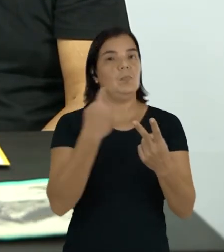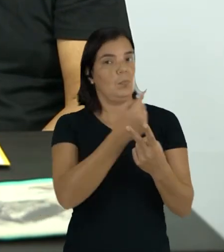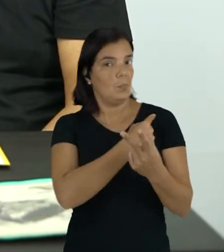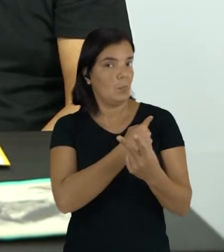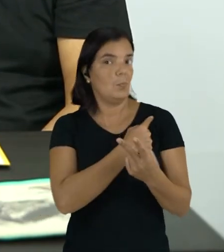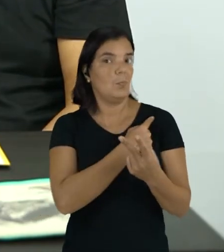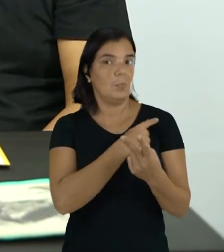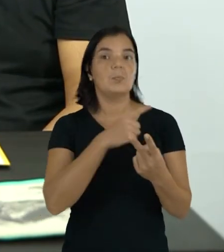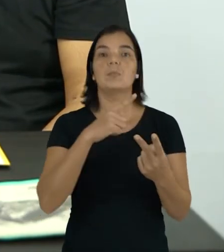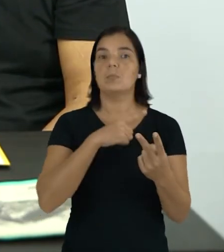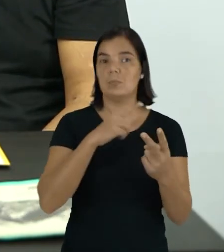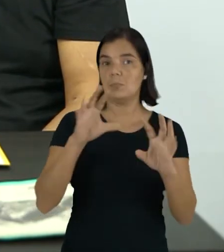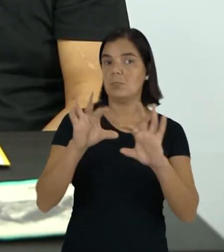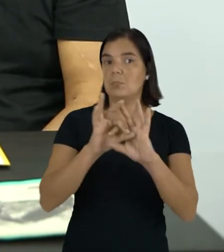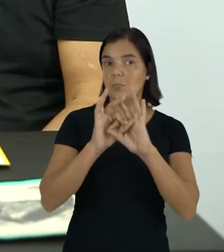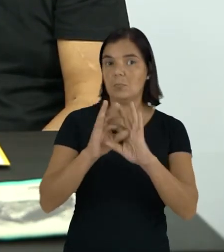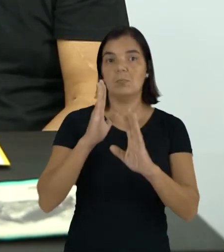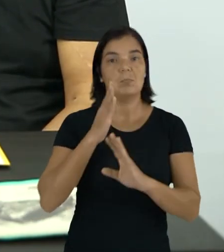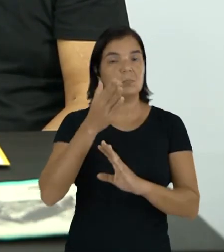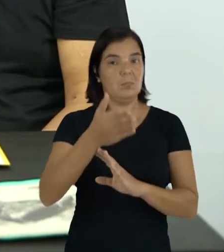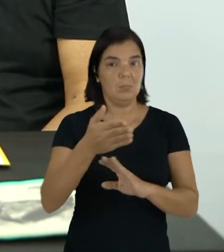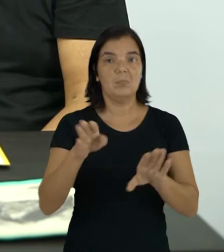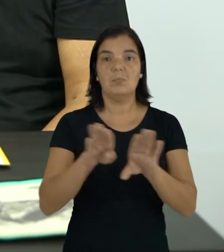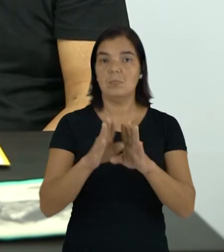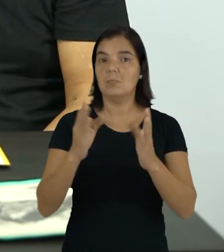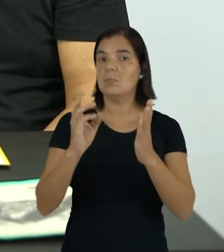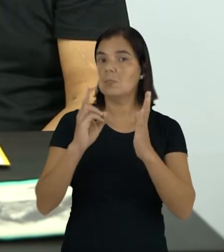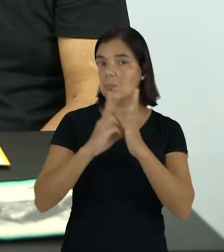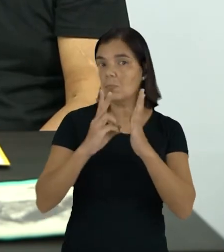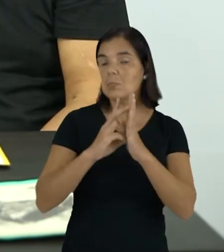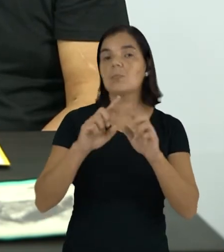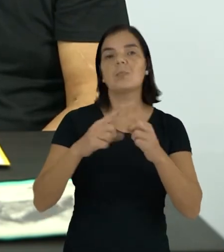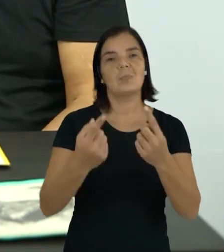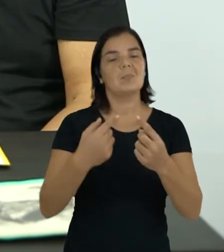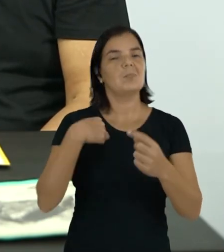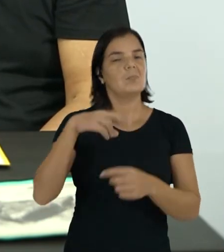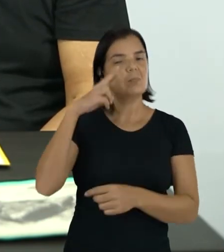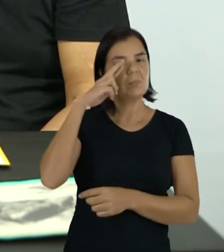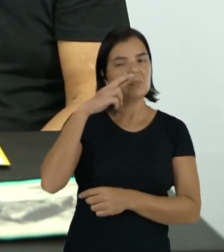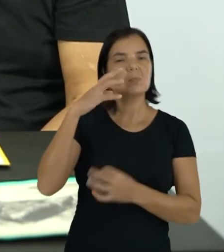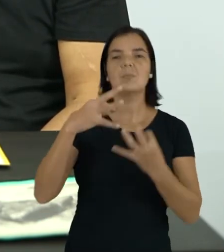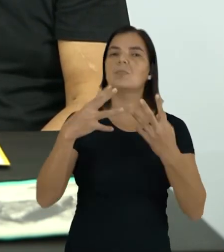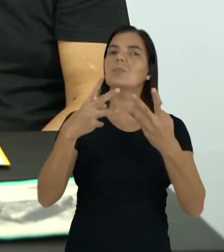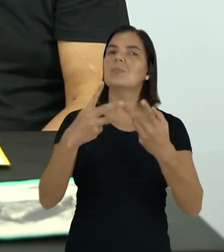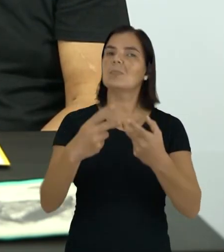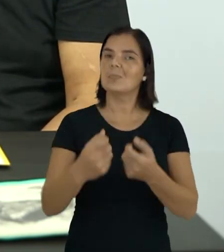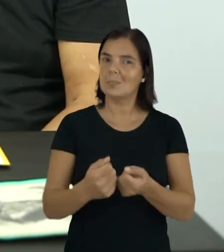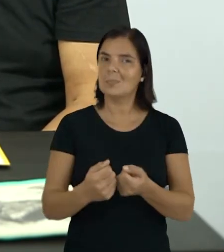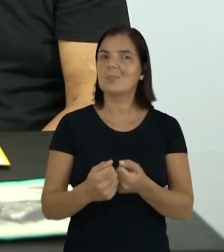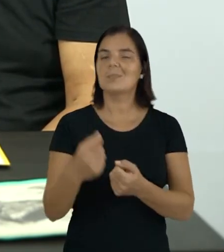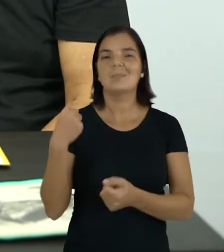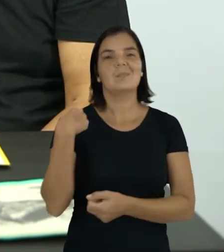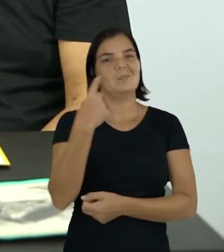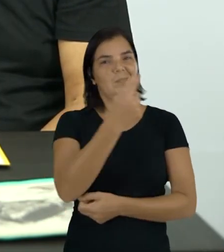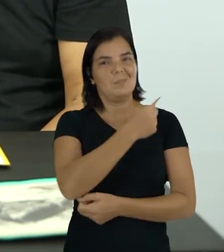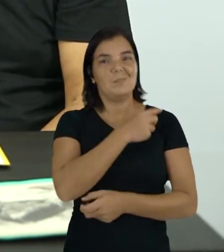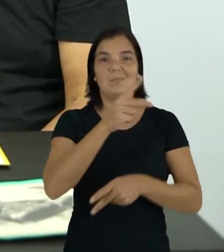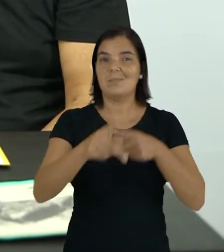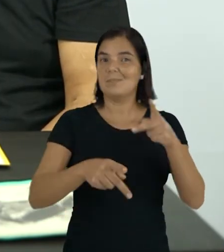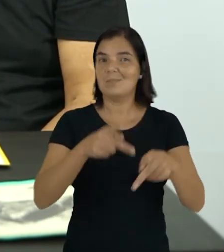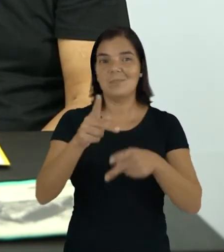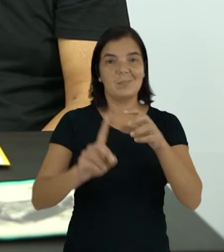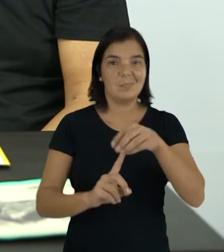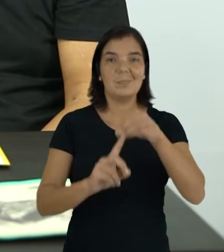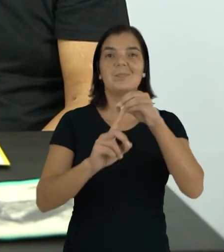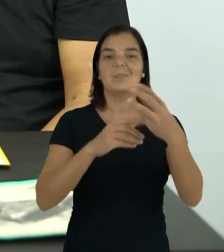né, que temos ligações diretas e indiretas com os indígenas, mas a gente observa que todos nós somos um povo